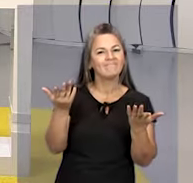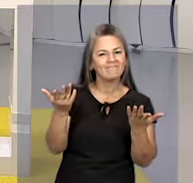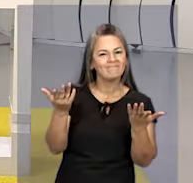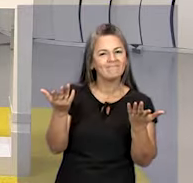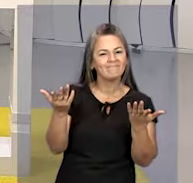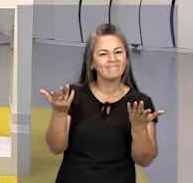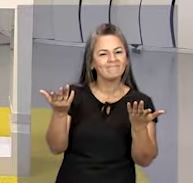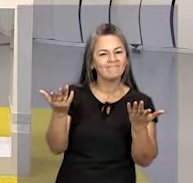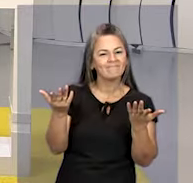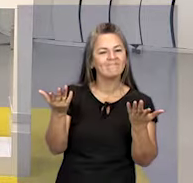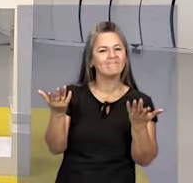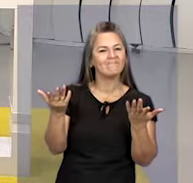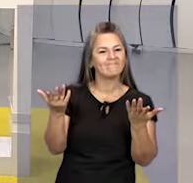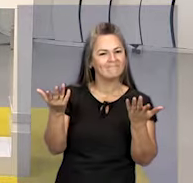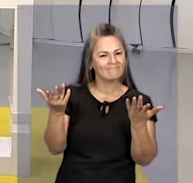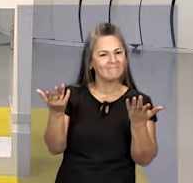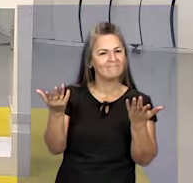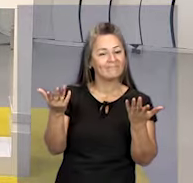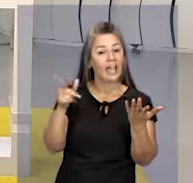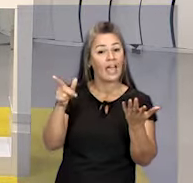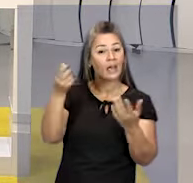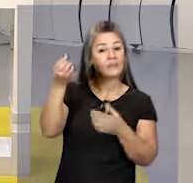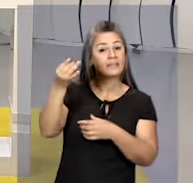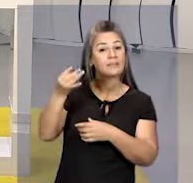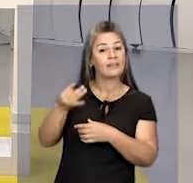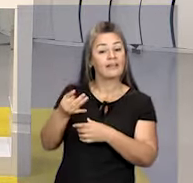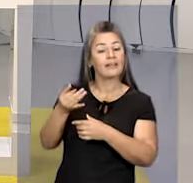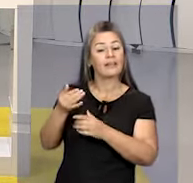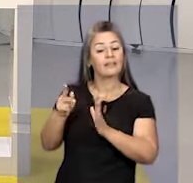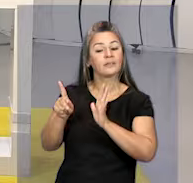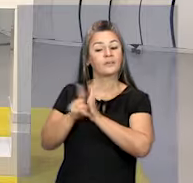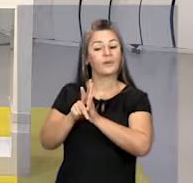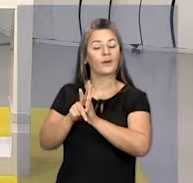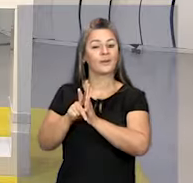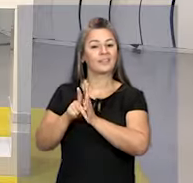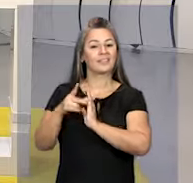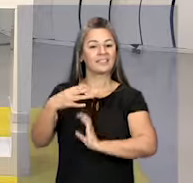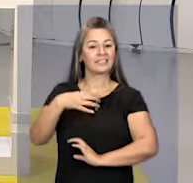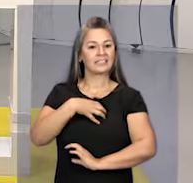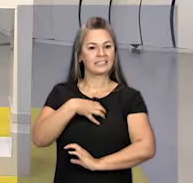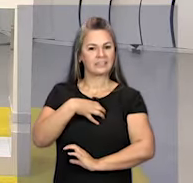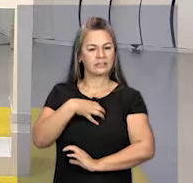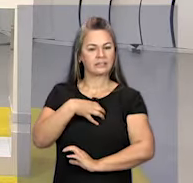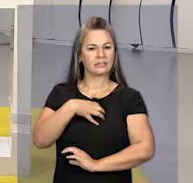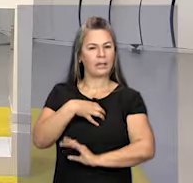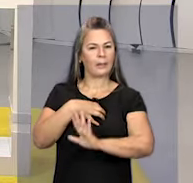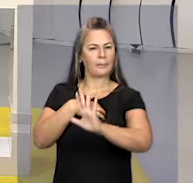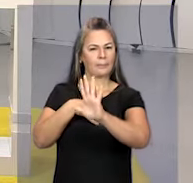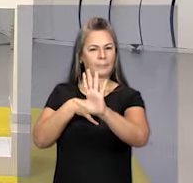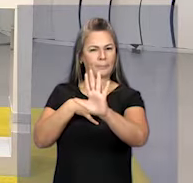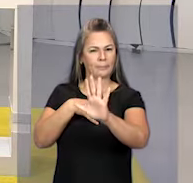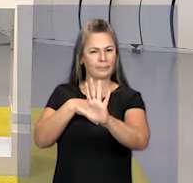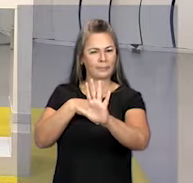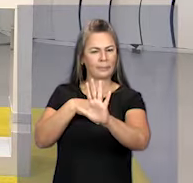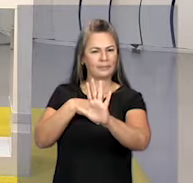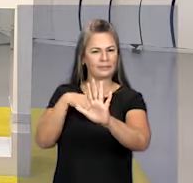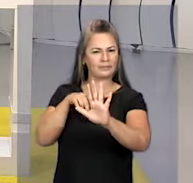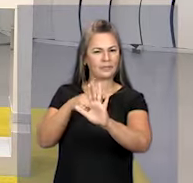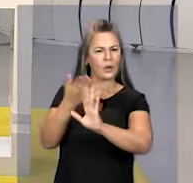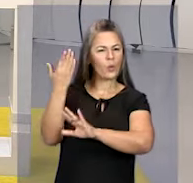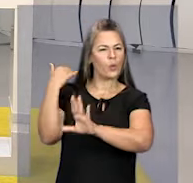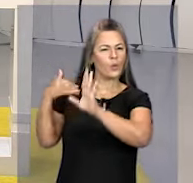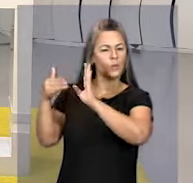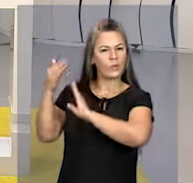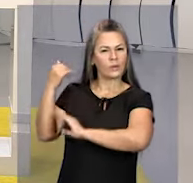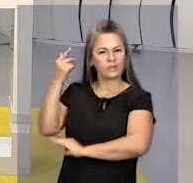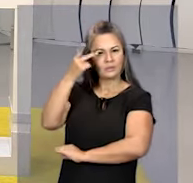noite. Então essa é uma explicação científica para o mundo. Mas será que as pessoas conheciam essa